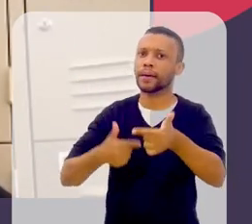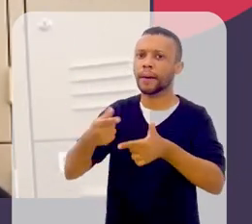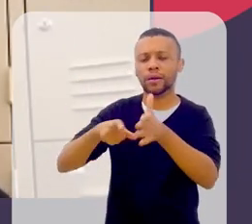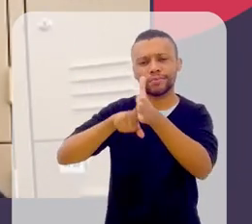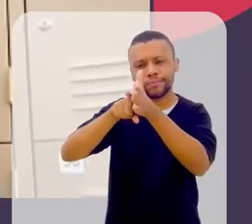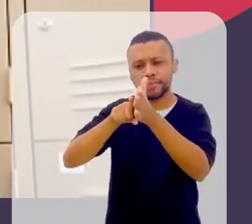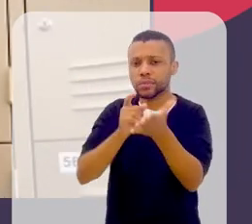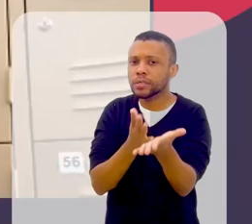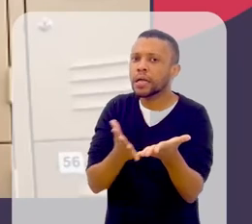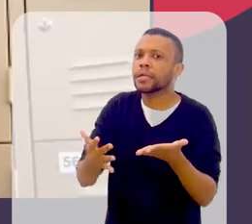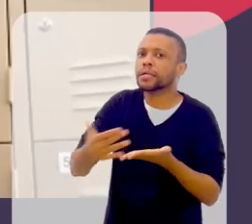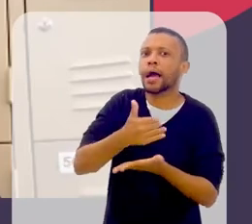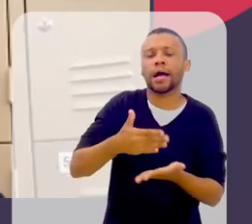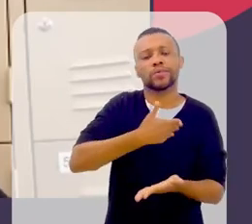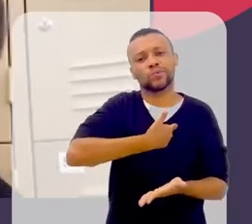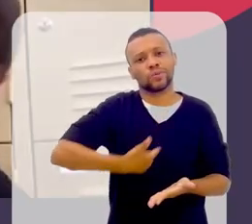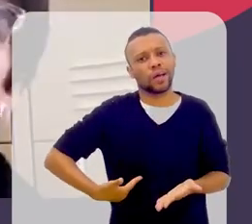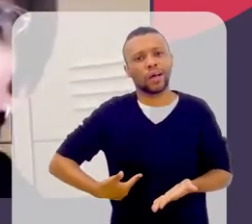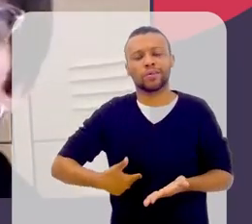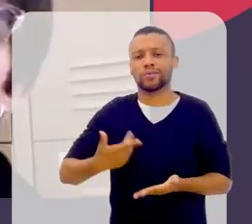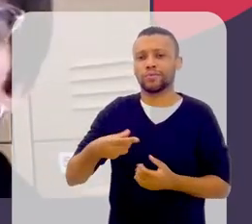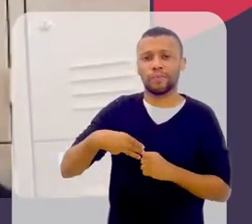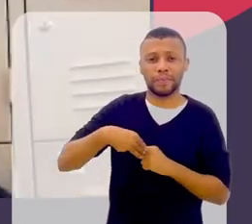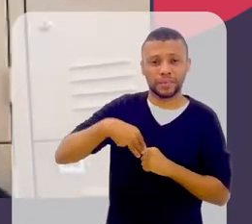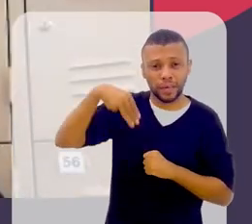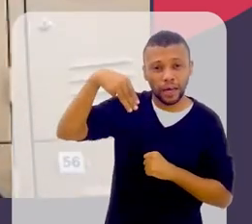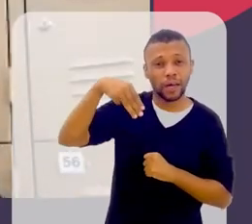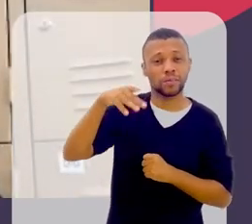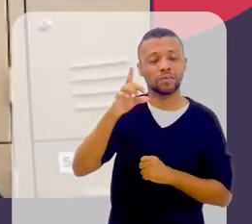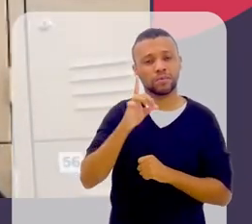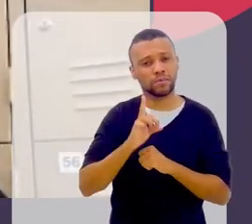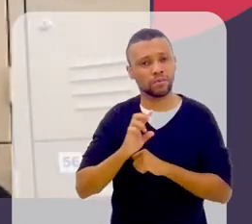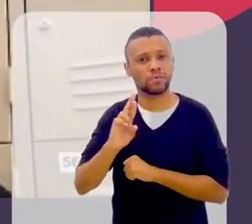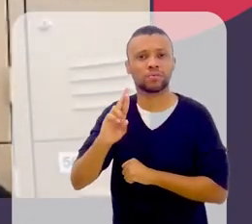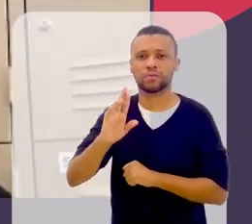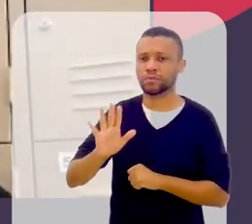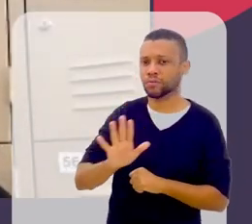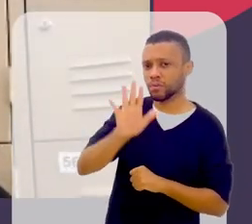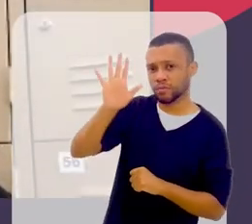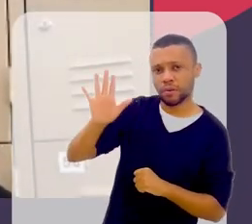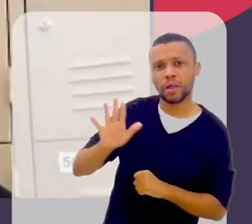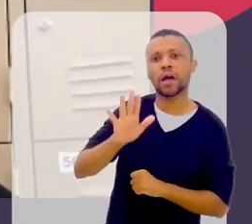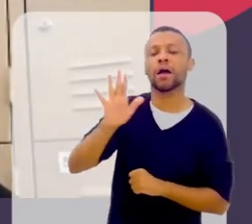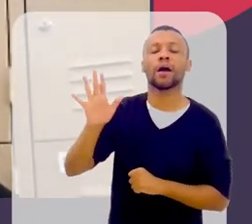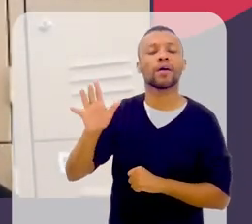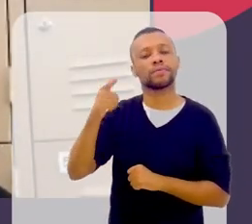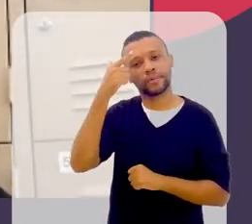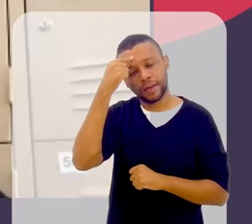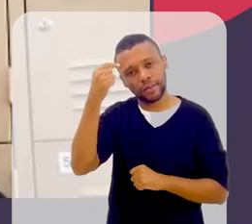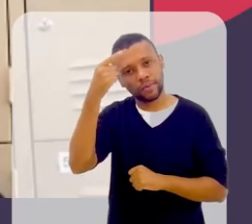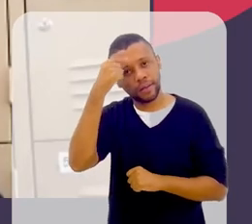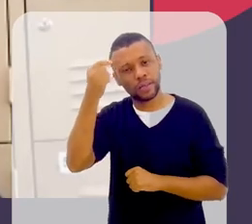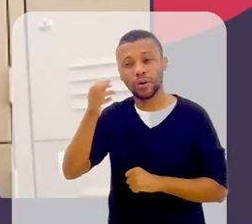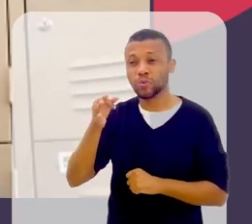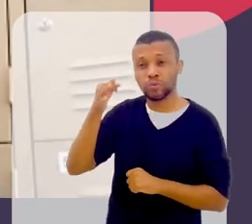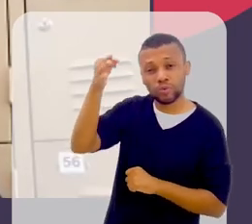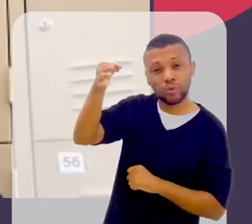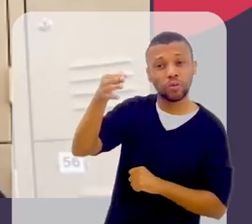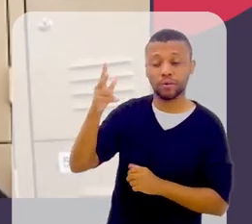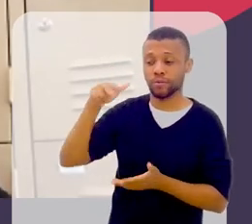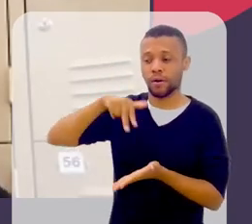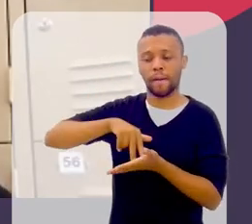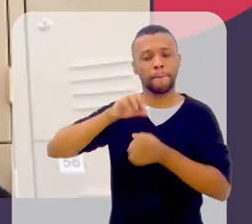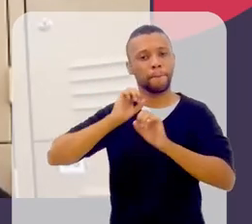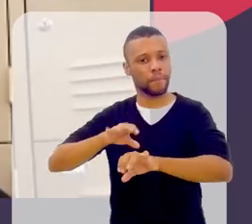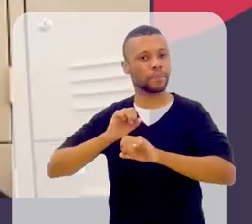quero continuar esse trabalho de resgate no meu mestrado, no meu doutorado e sei lá, se eu for dar aula na graduação,